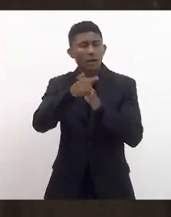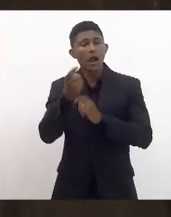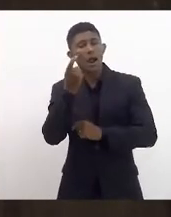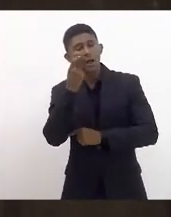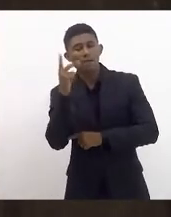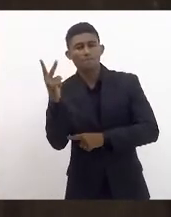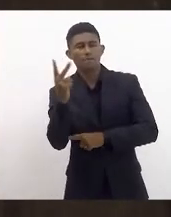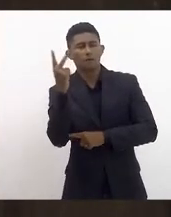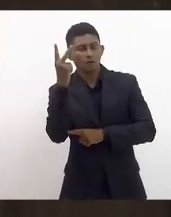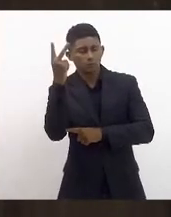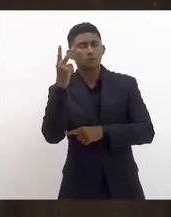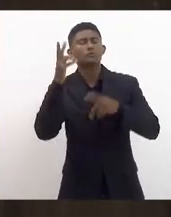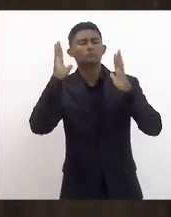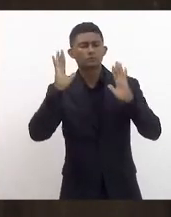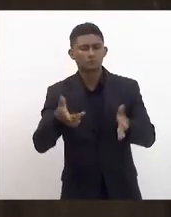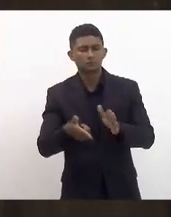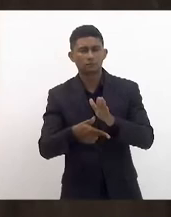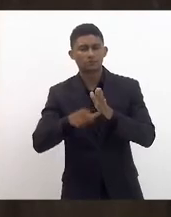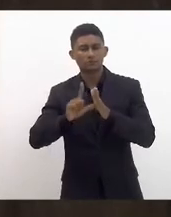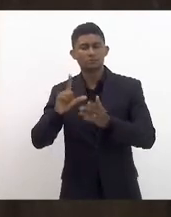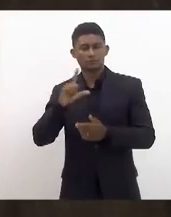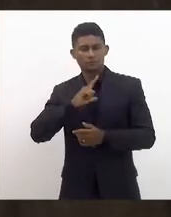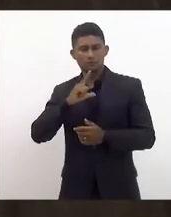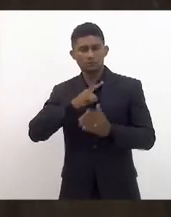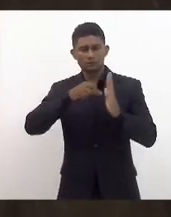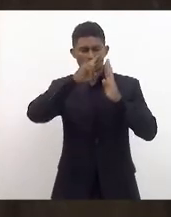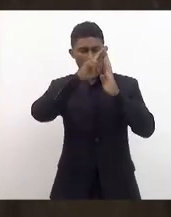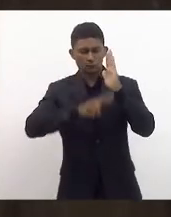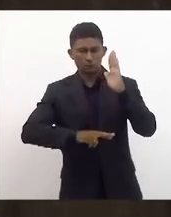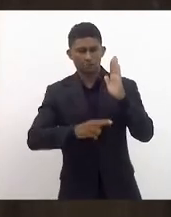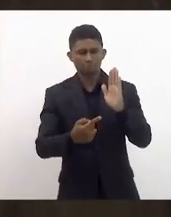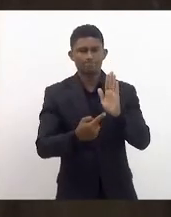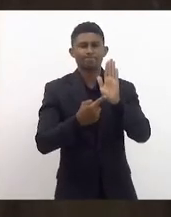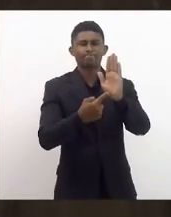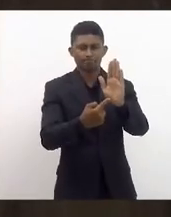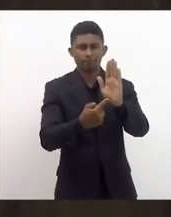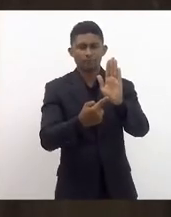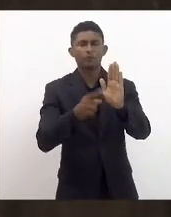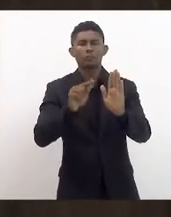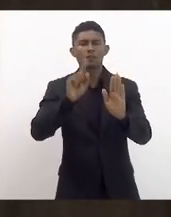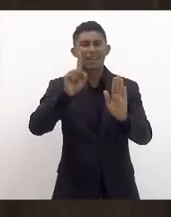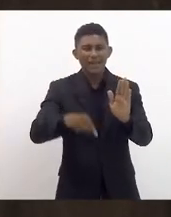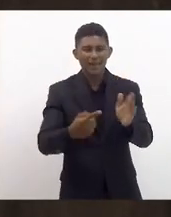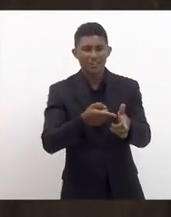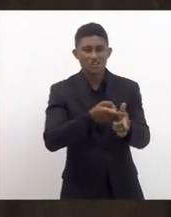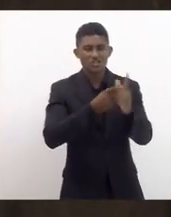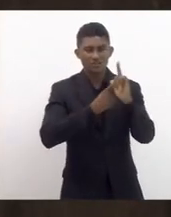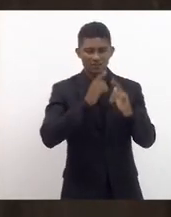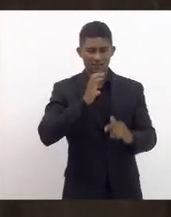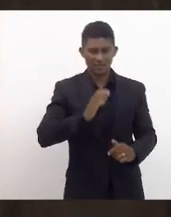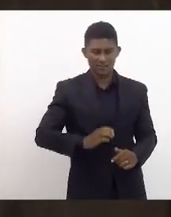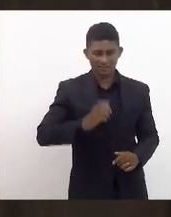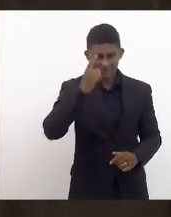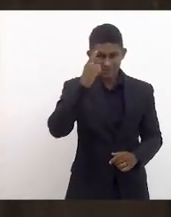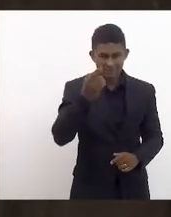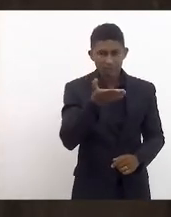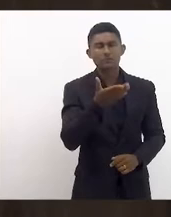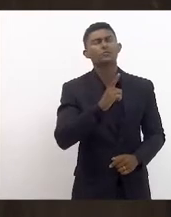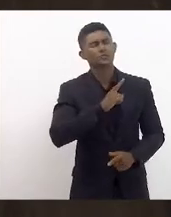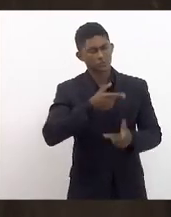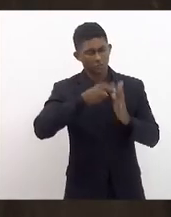um pré-relatório da auditoria da dívida cidadã, lá atrás. Haviam